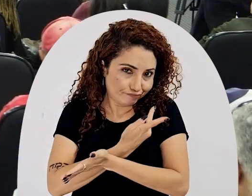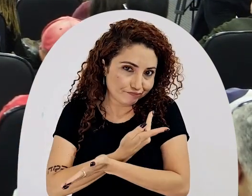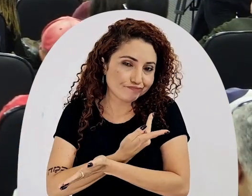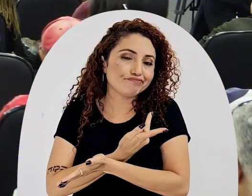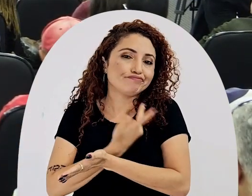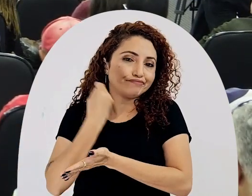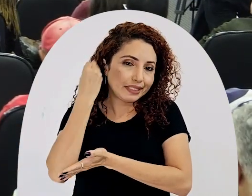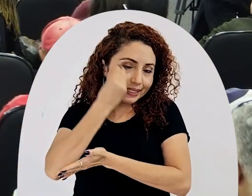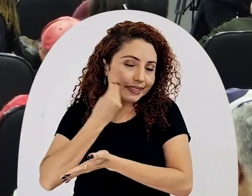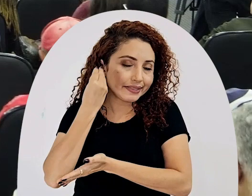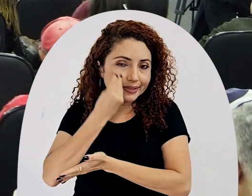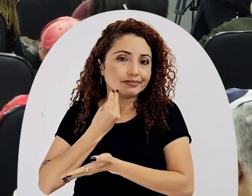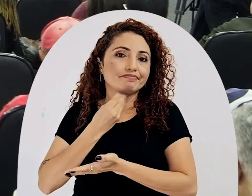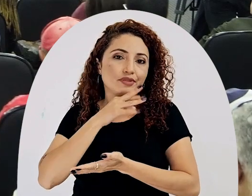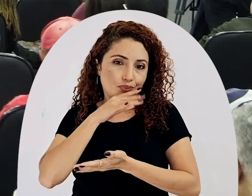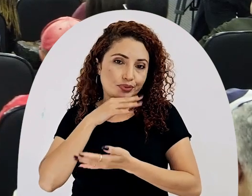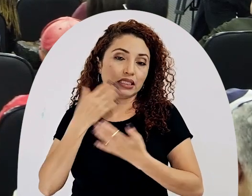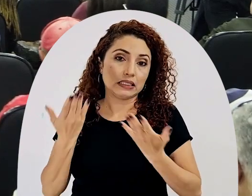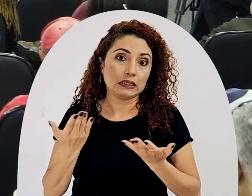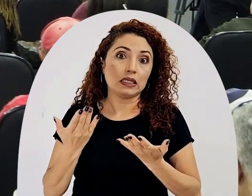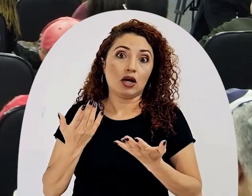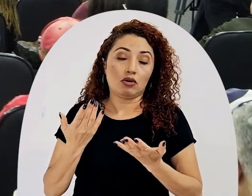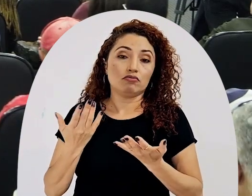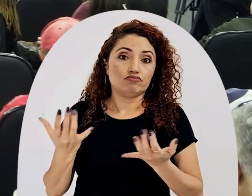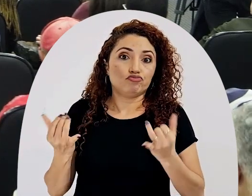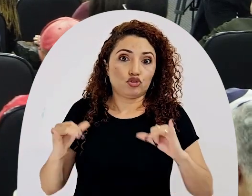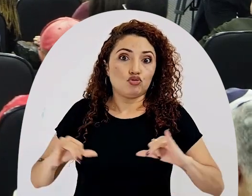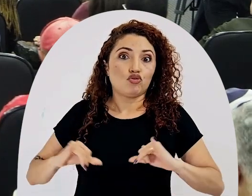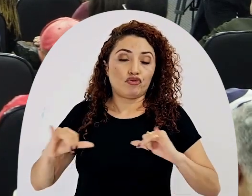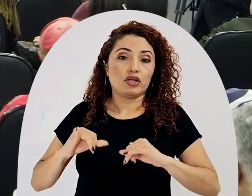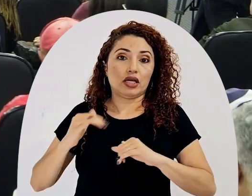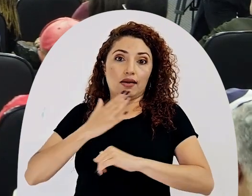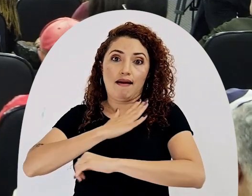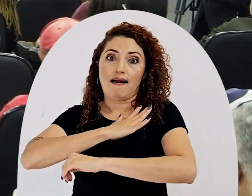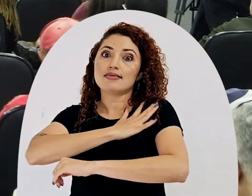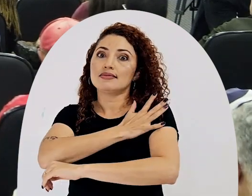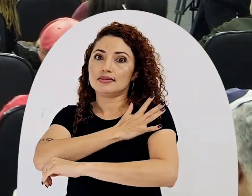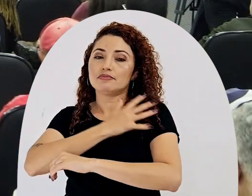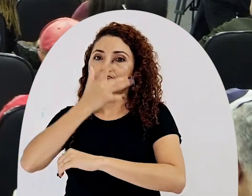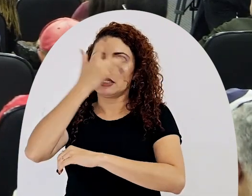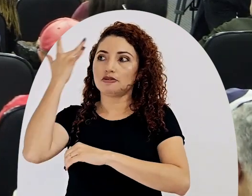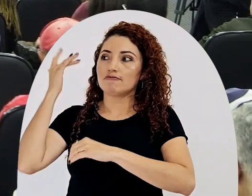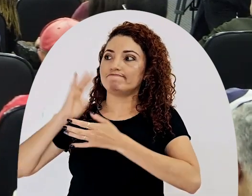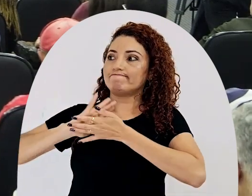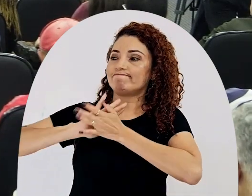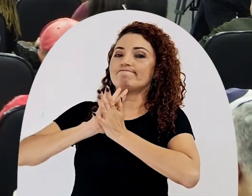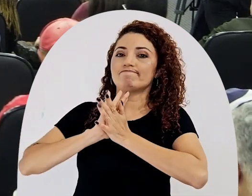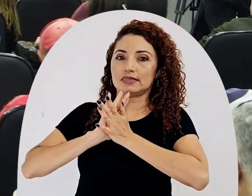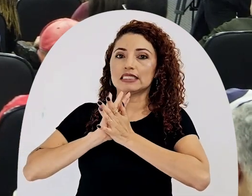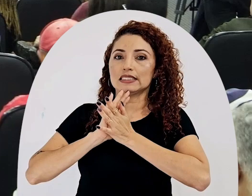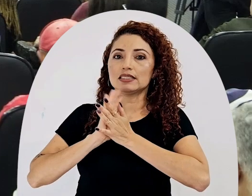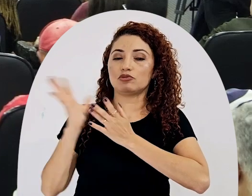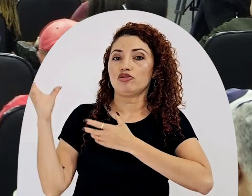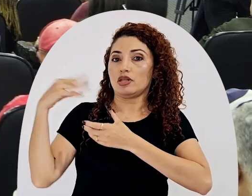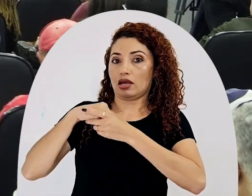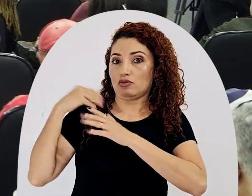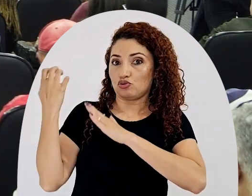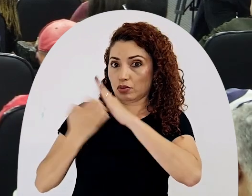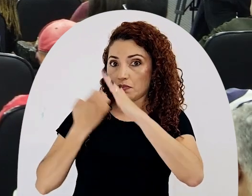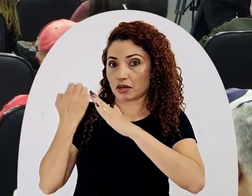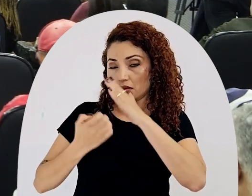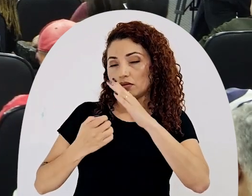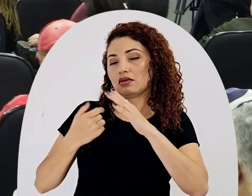alguns atravessamentos. Eu sofri um racismo, que a gente chama de racismo estrutural, em uma